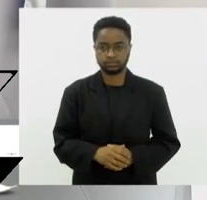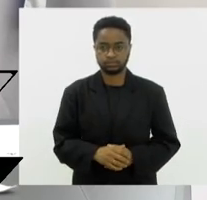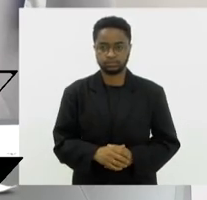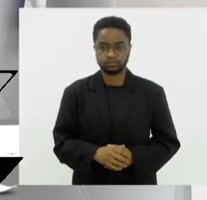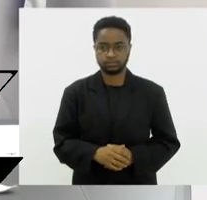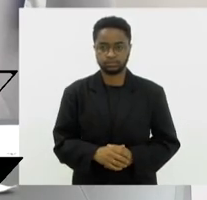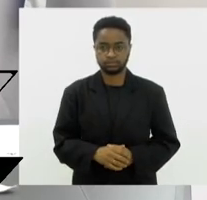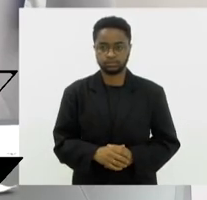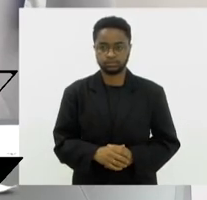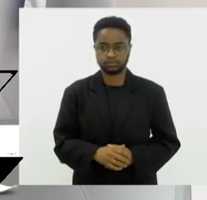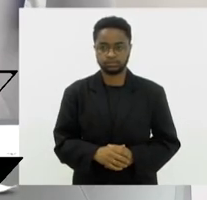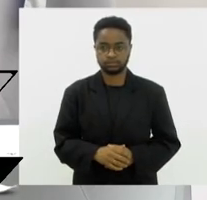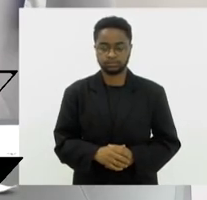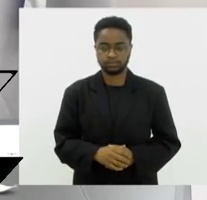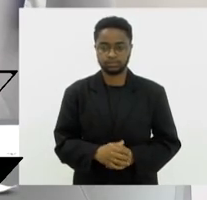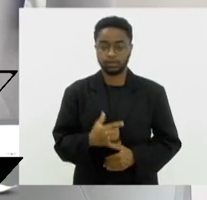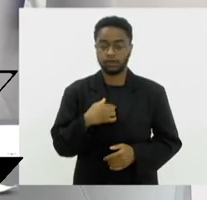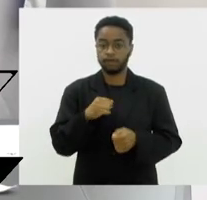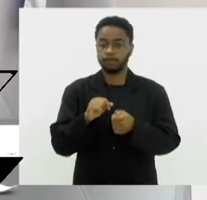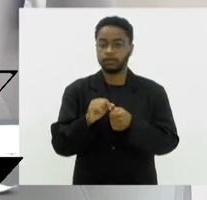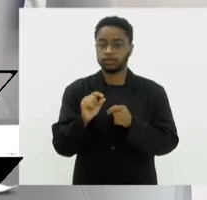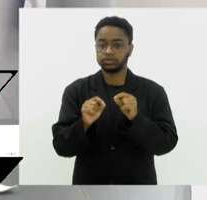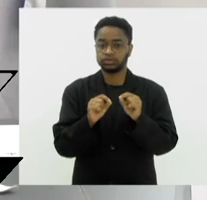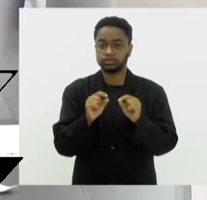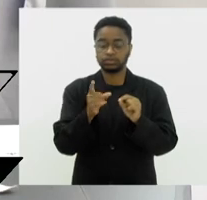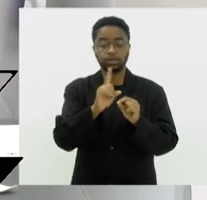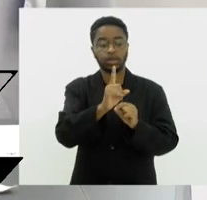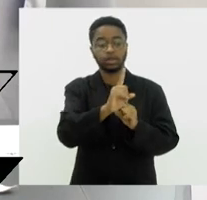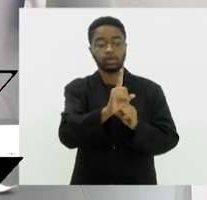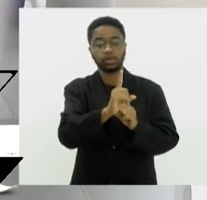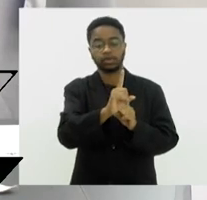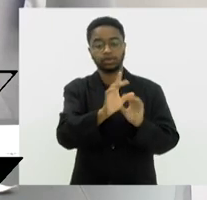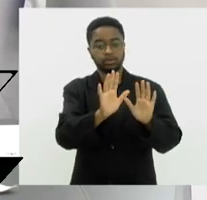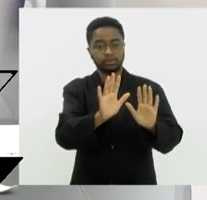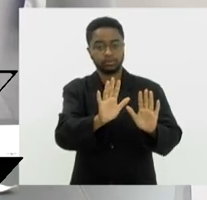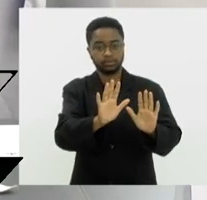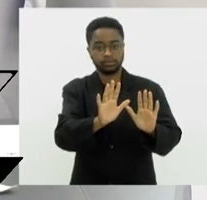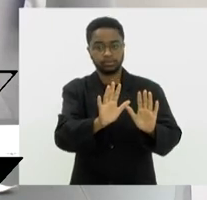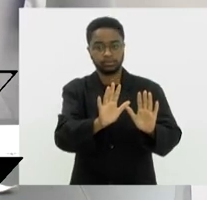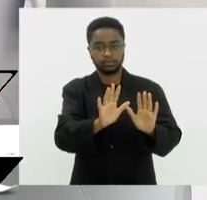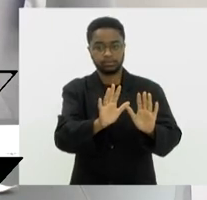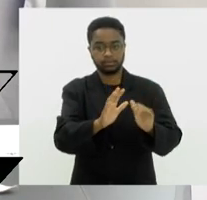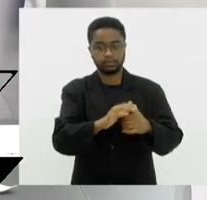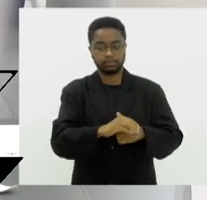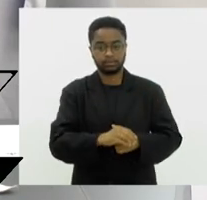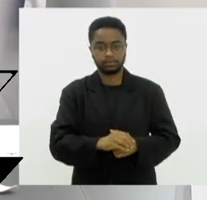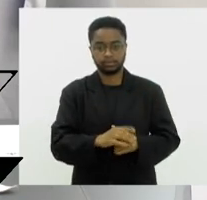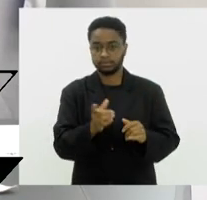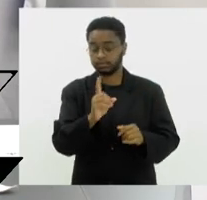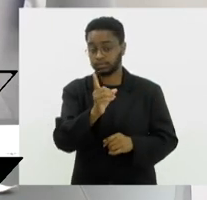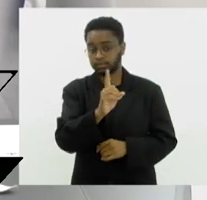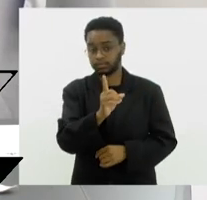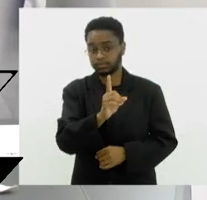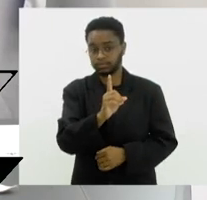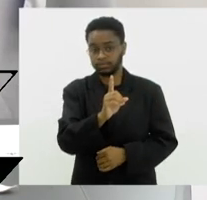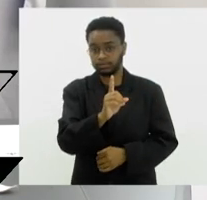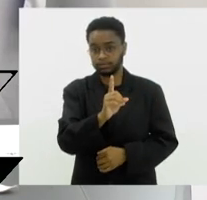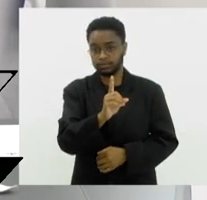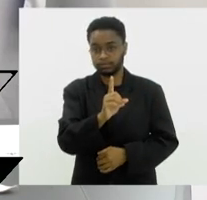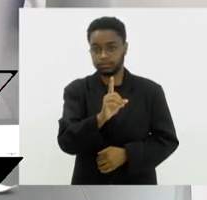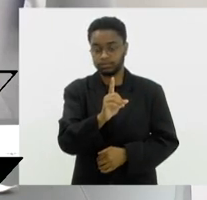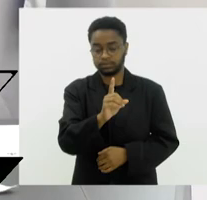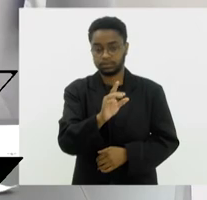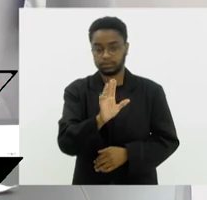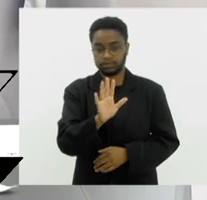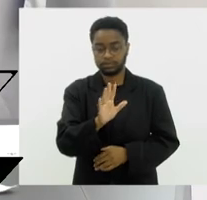deputado Luiz Paulo. Antes de proclamar aqui o. Não, olha só. Tá. Eu ia tirar para a gente trazer a própria sessão de hoje, na